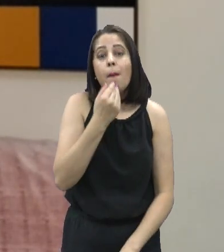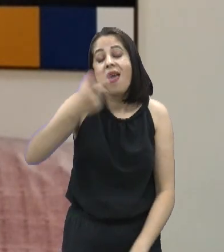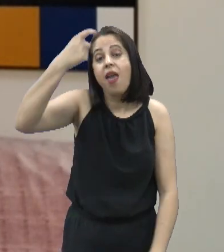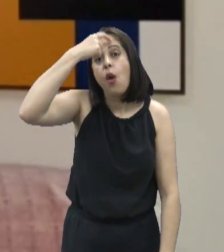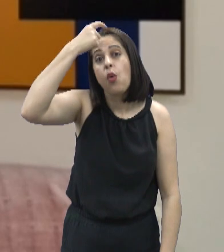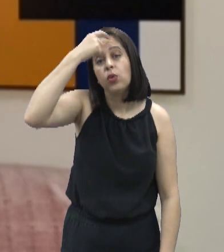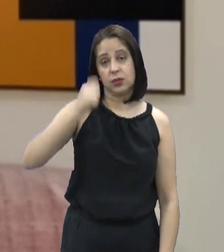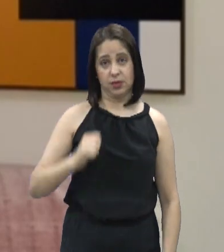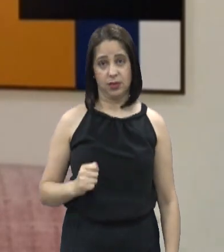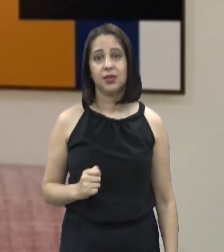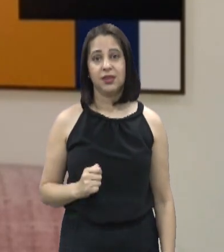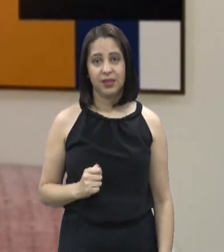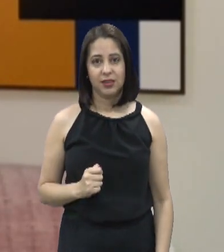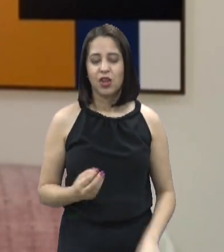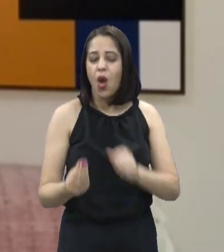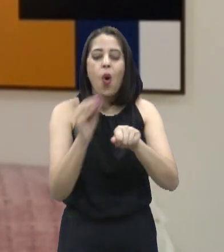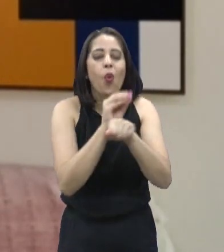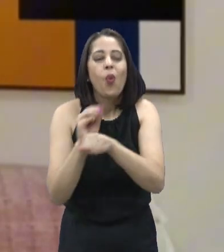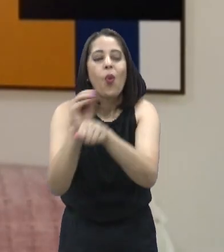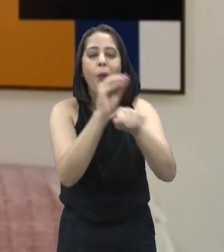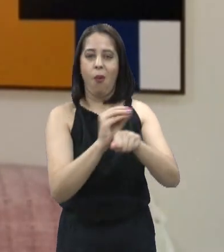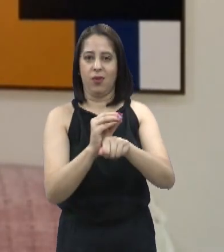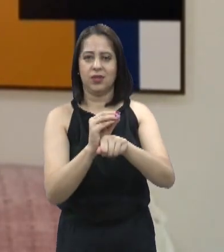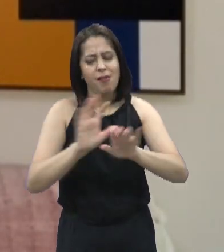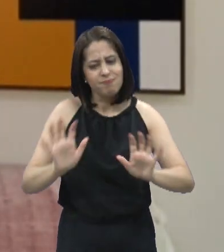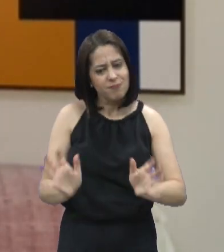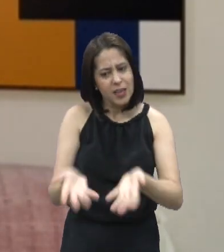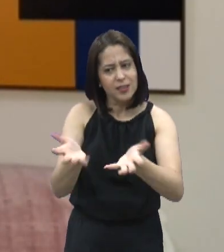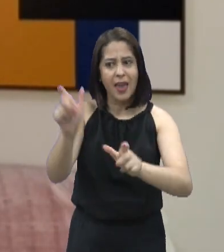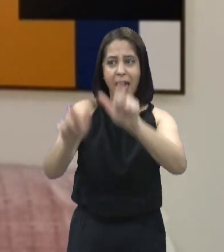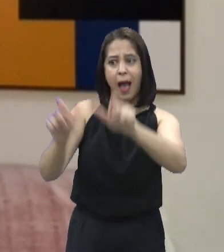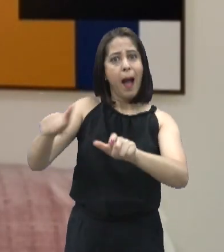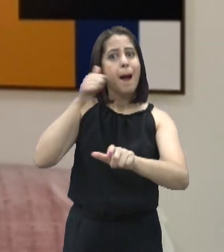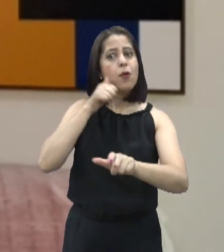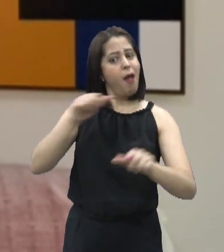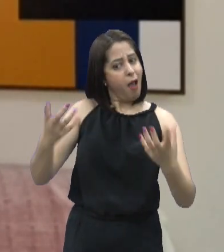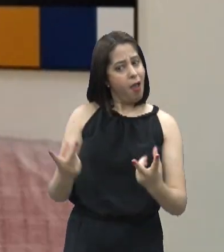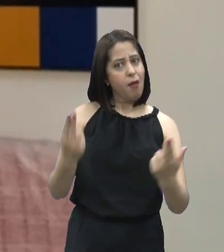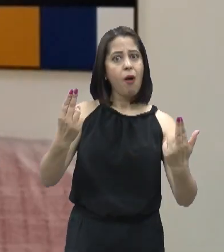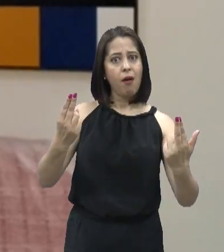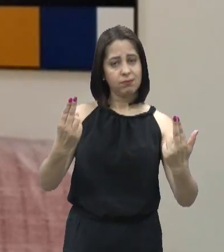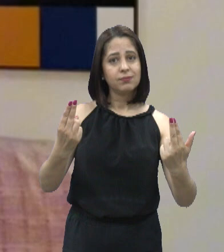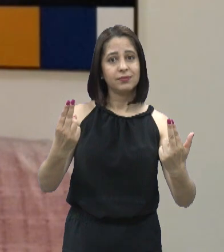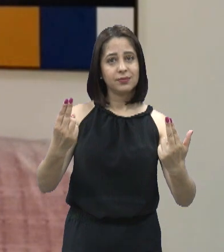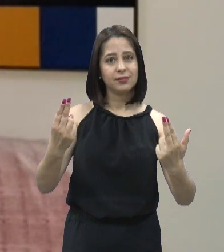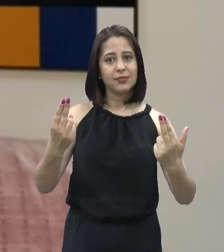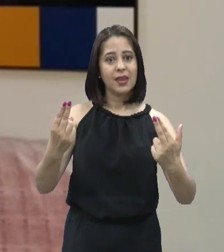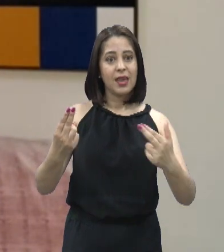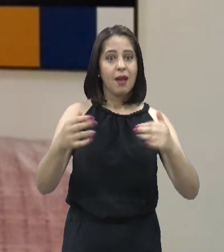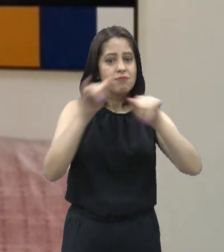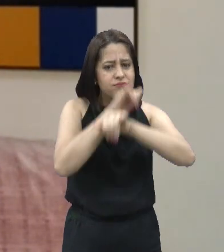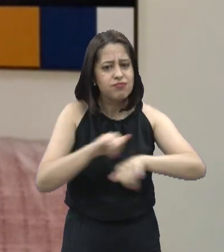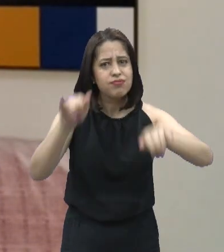sua vida. Cuide de você e incentive outras mulheres a fazerem o mesmo. Compartilhe essa mensagem